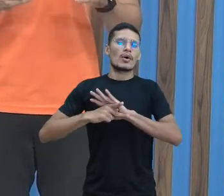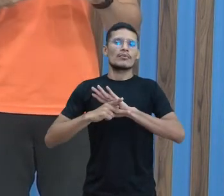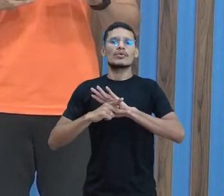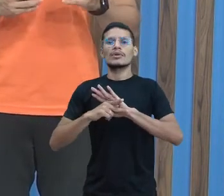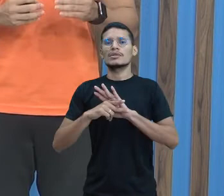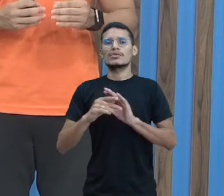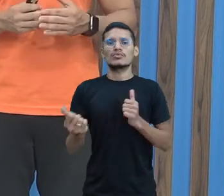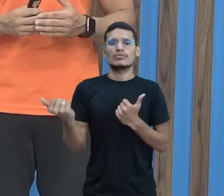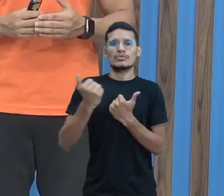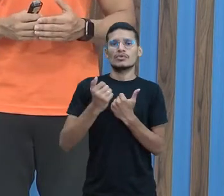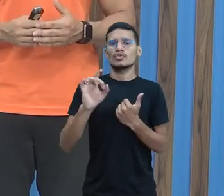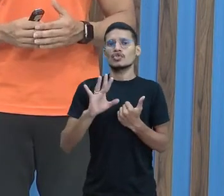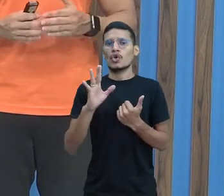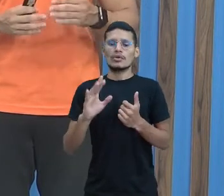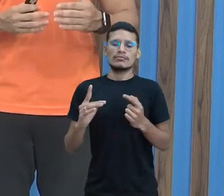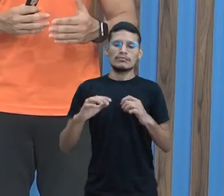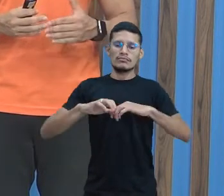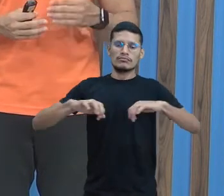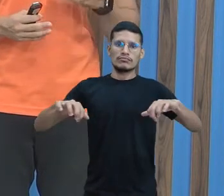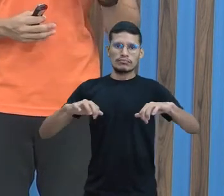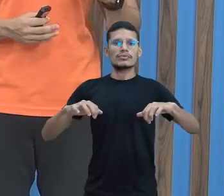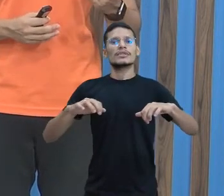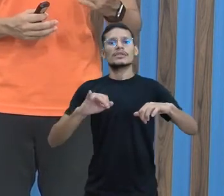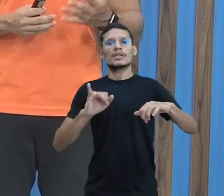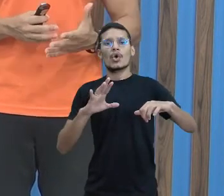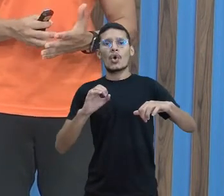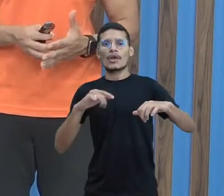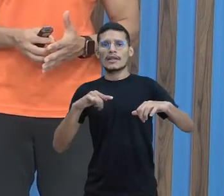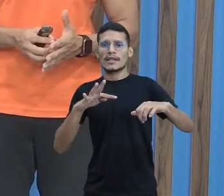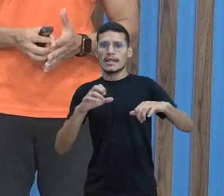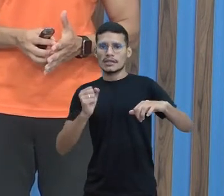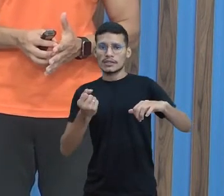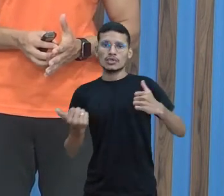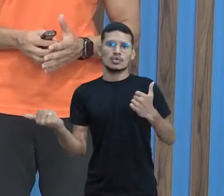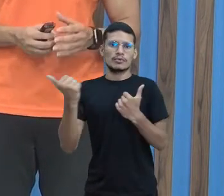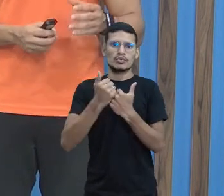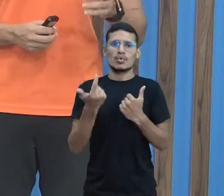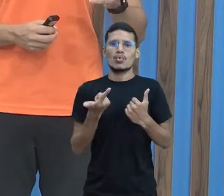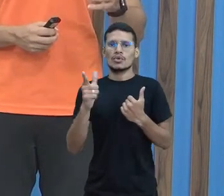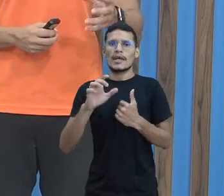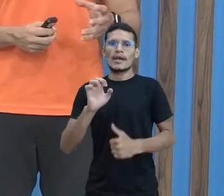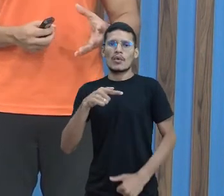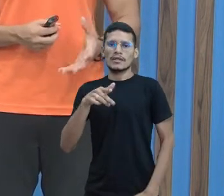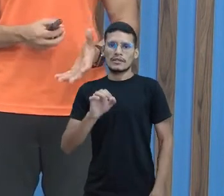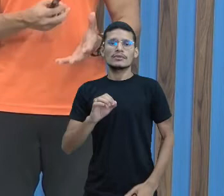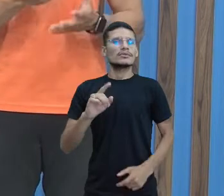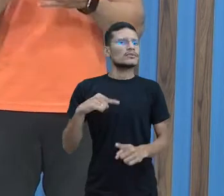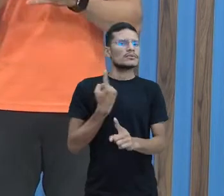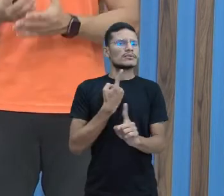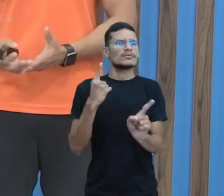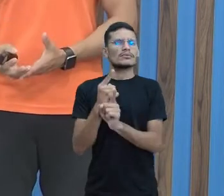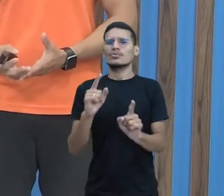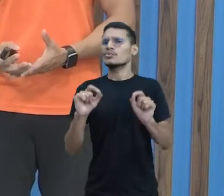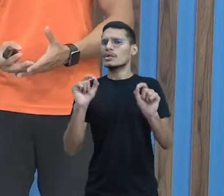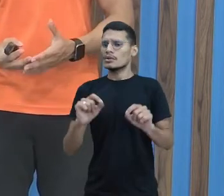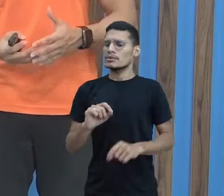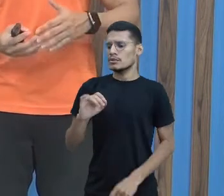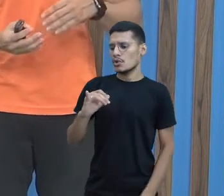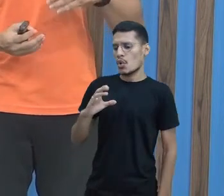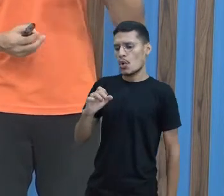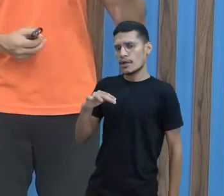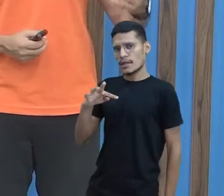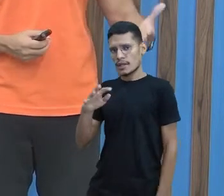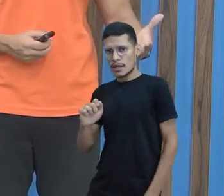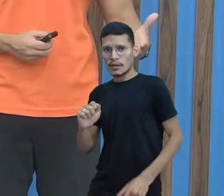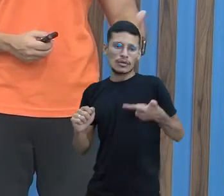gente isolar uma das incógnitas e substituir na outra equação. Aí a gente encontra uma incógnita,